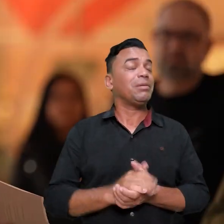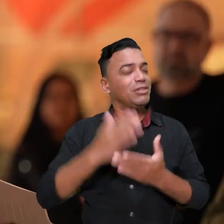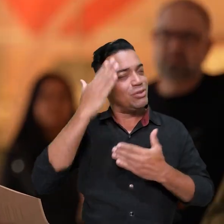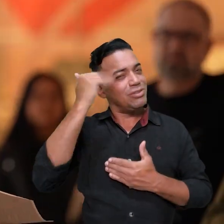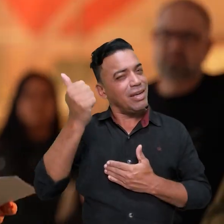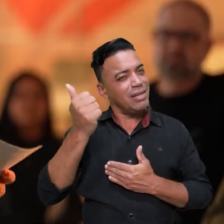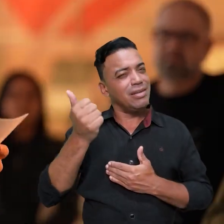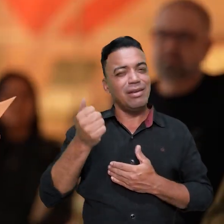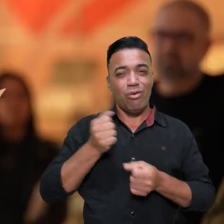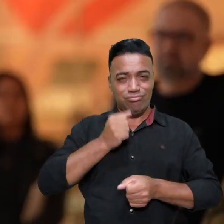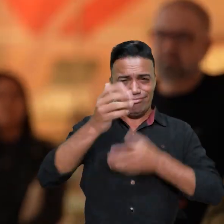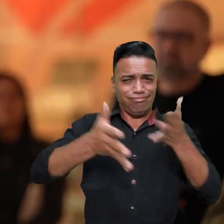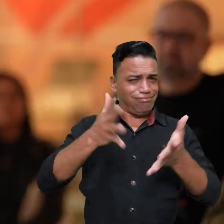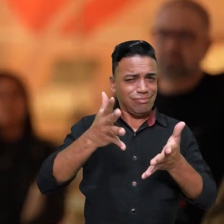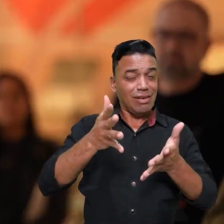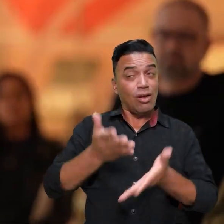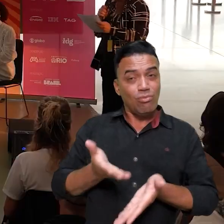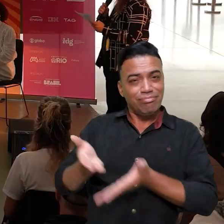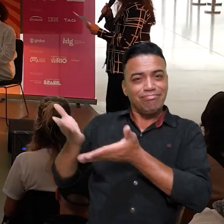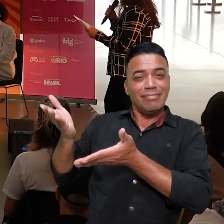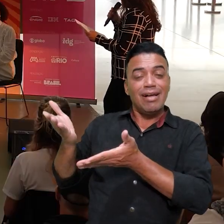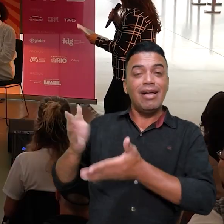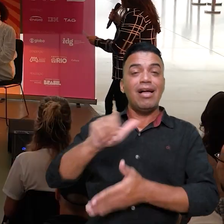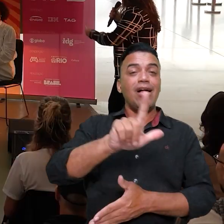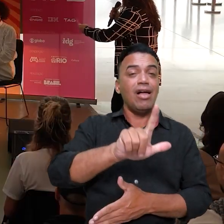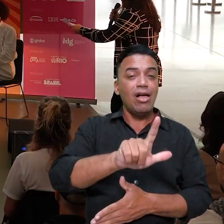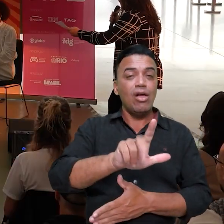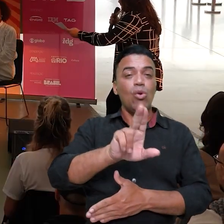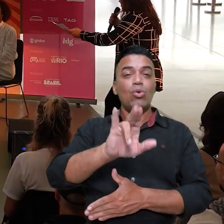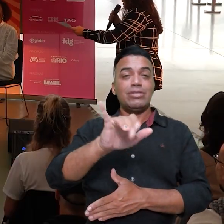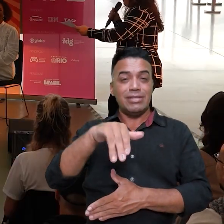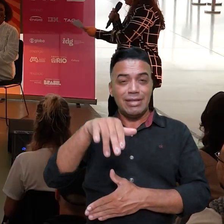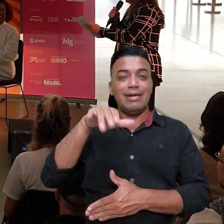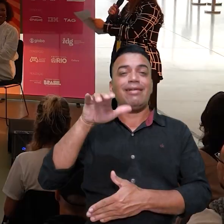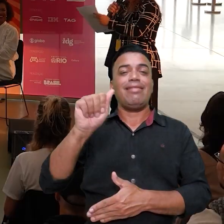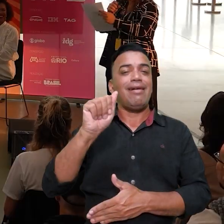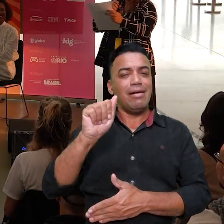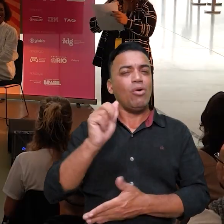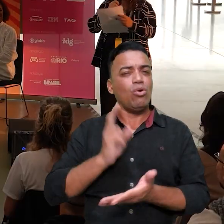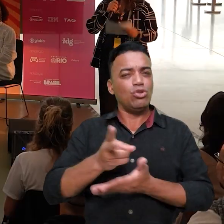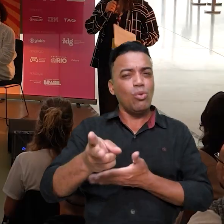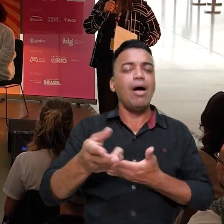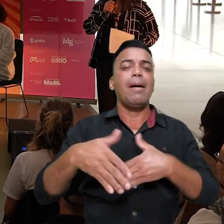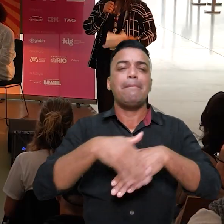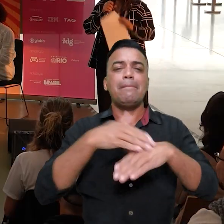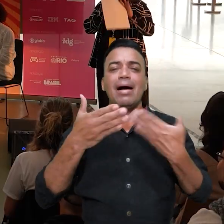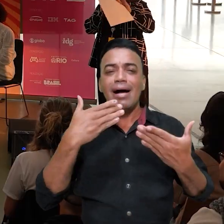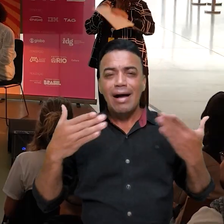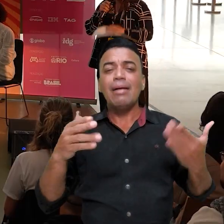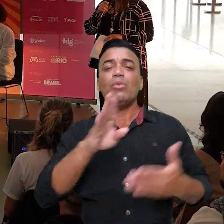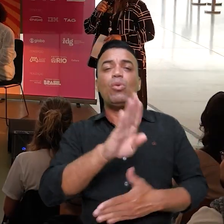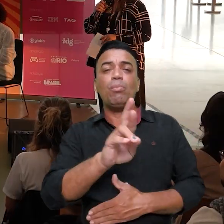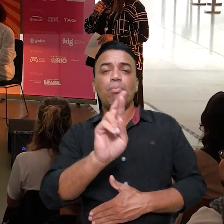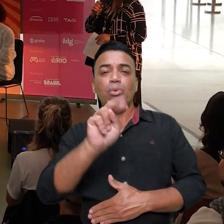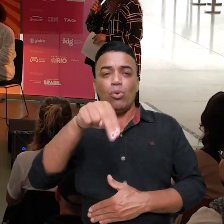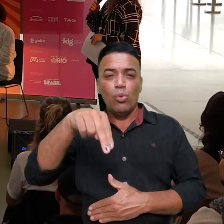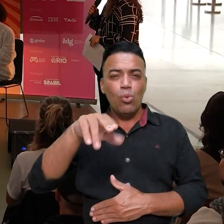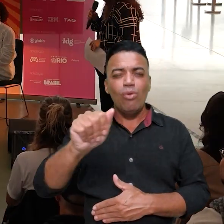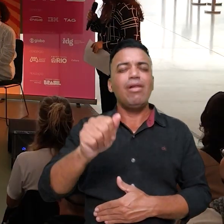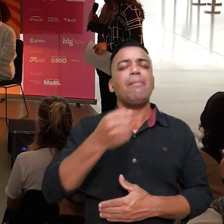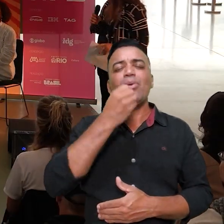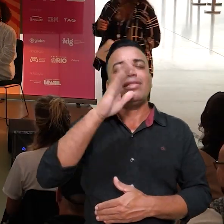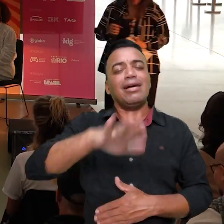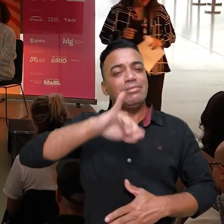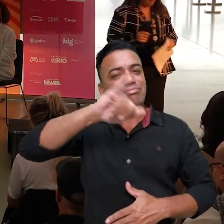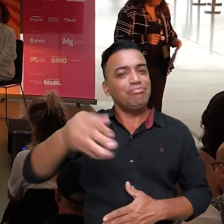não vieram aqui para me ouvir, então eu vou passar a palavra para a Luciana. A roda de conversa acontece em um espaço grande dentro do museu. É possível ver ao